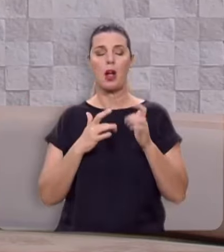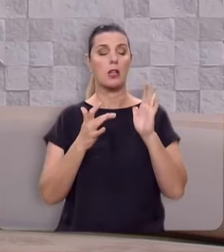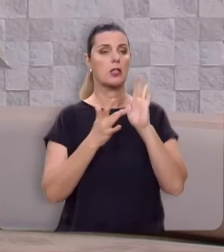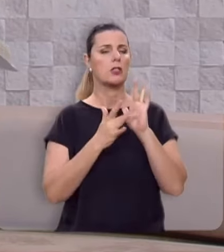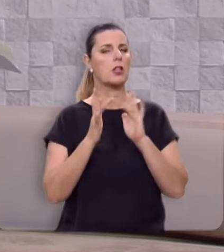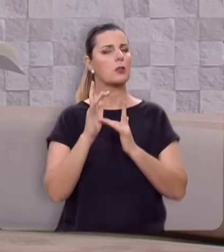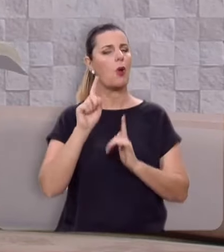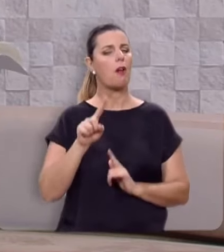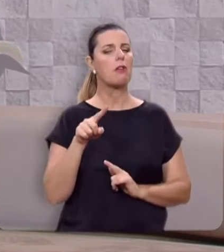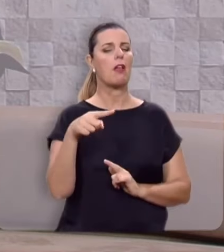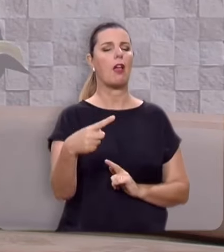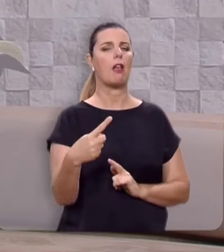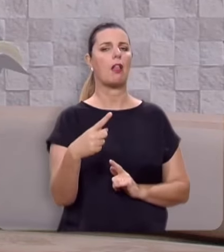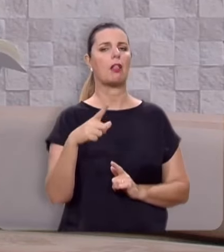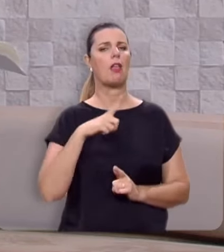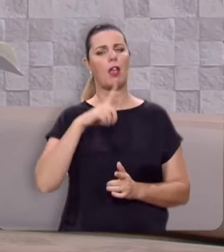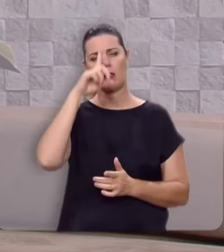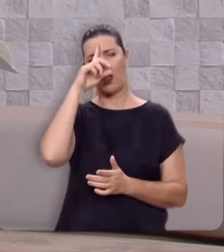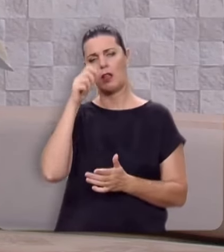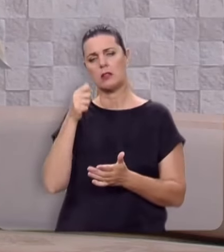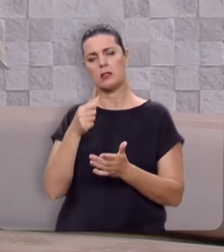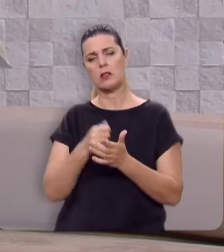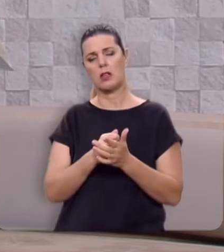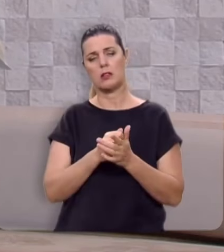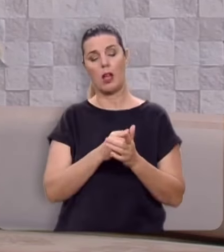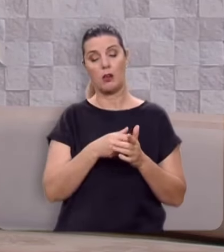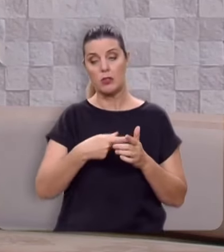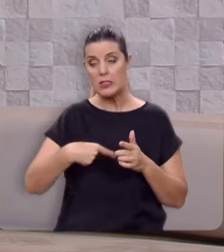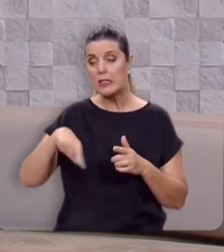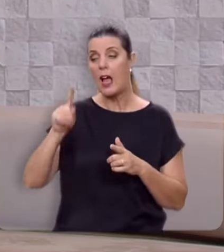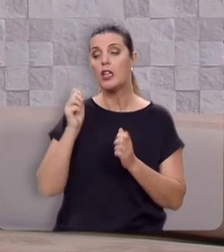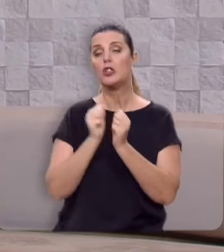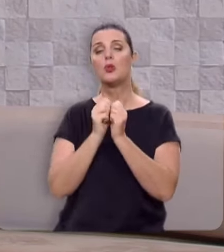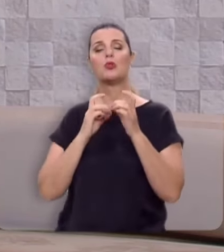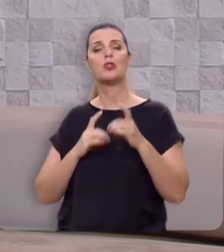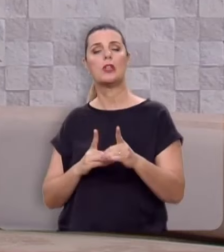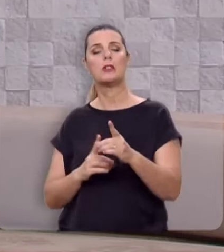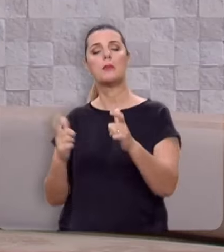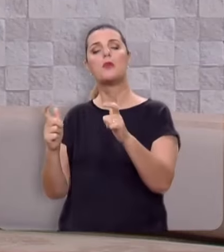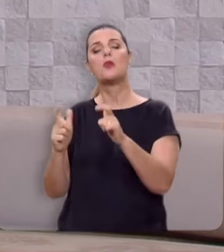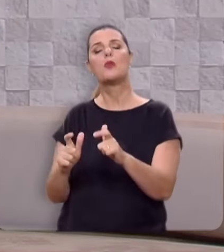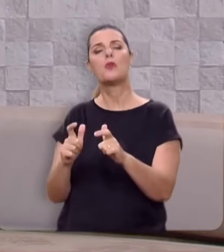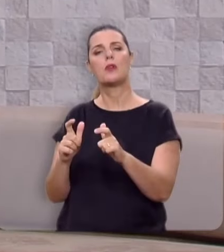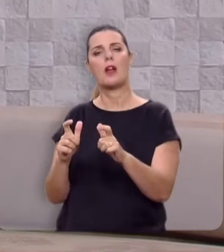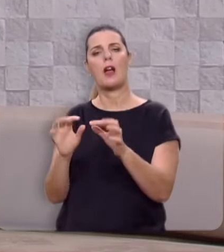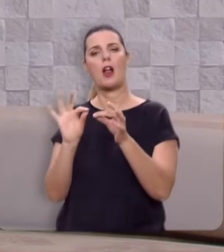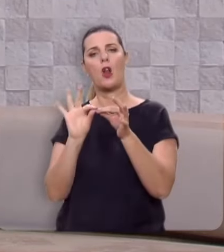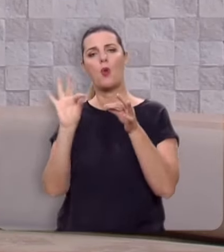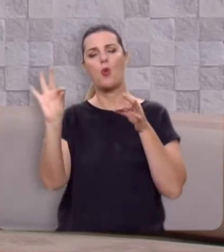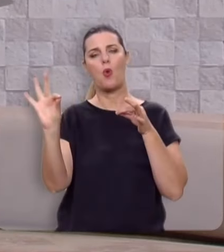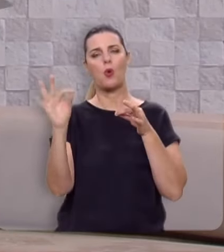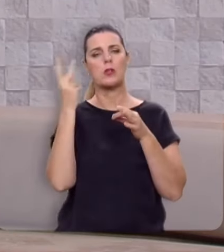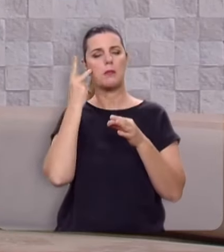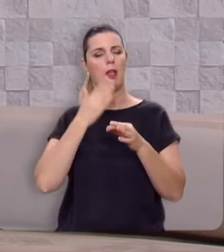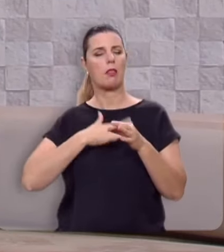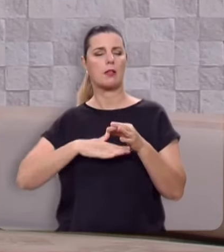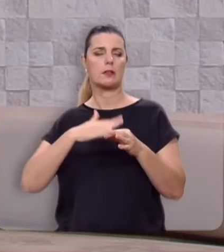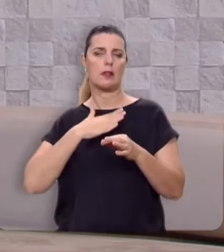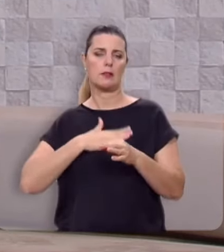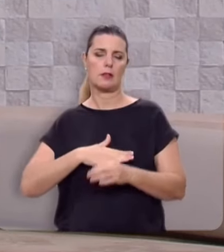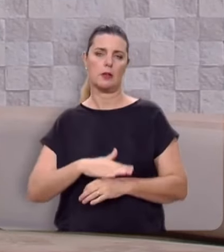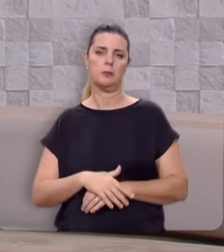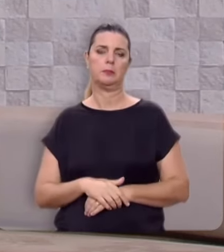então, toma uma decisão de sair com os seus discípulos para um lugar ermo para descansarem.